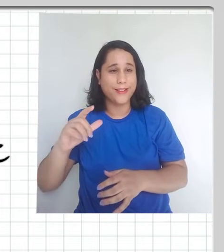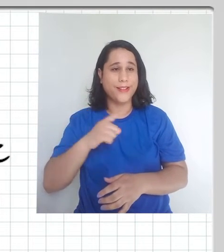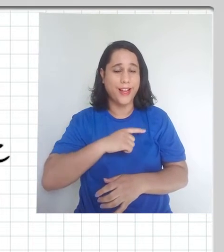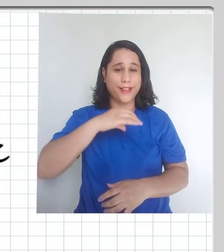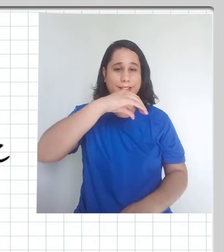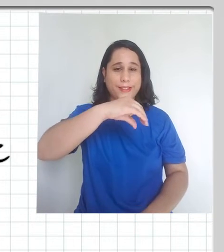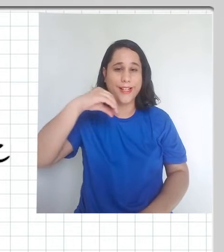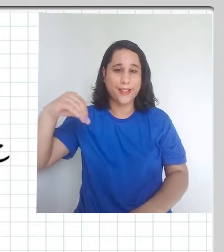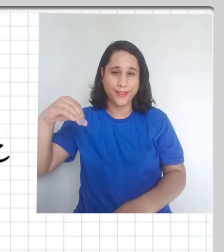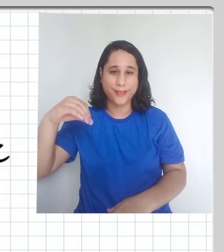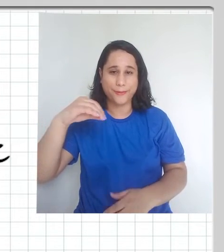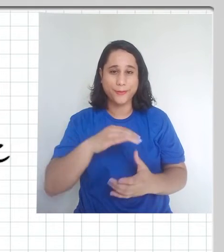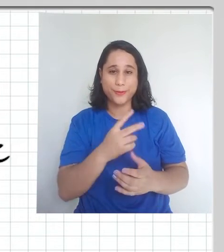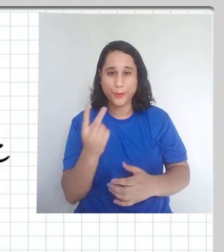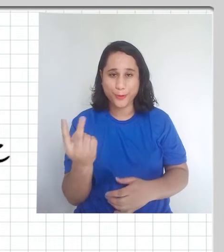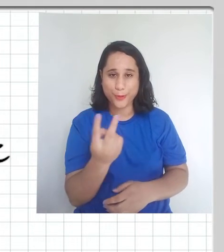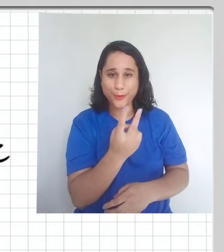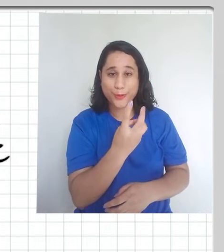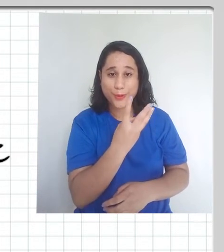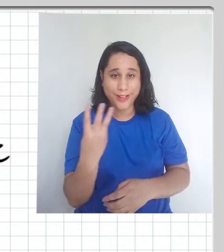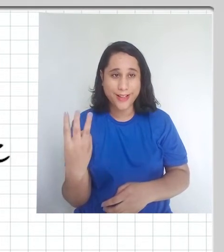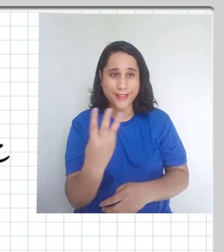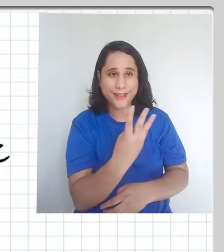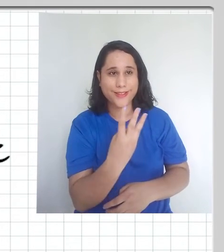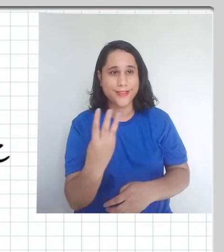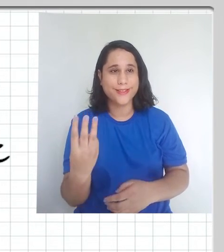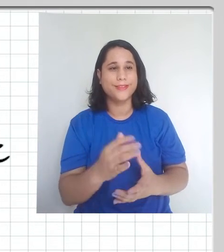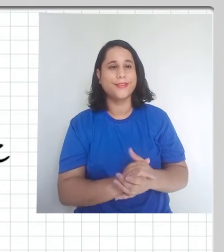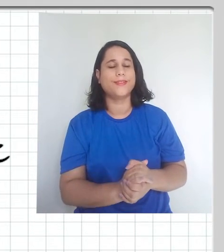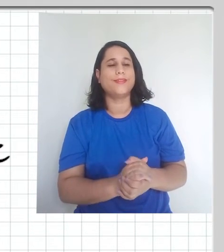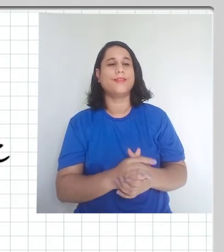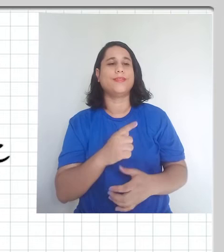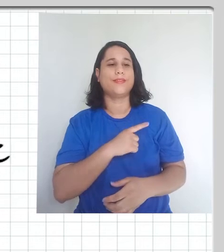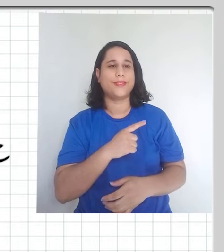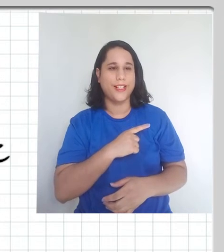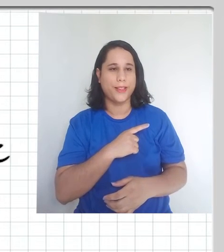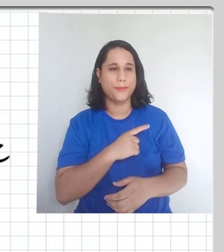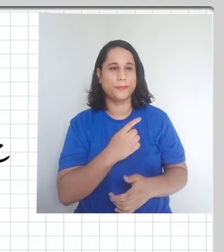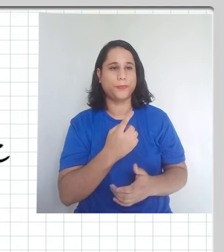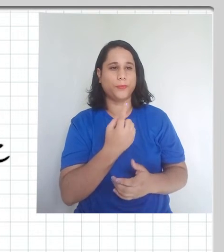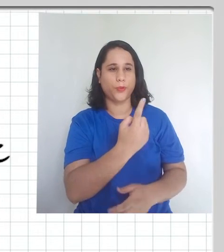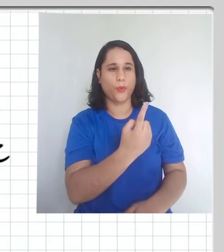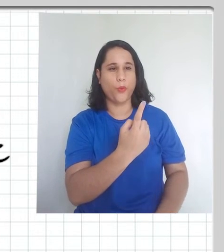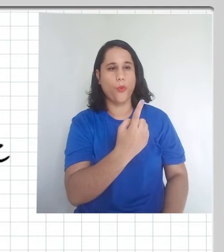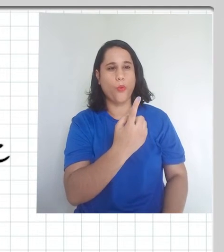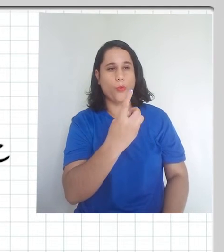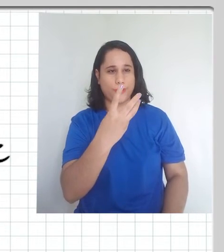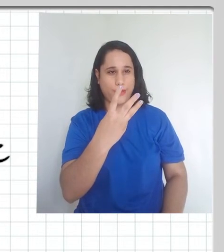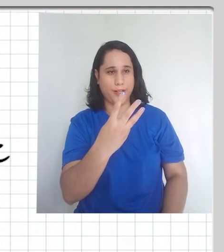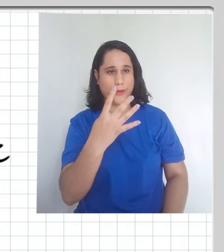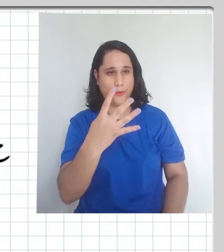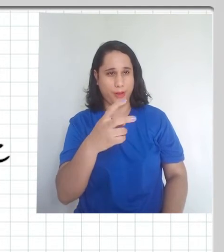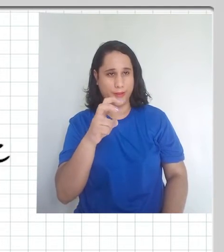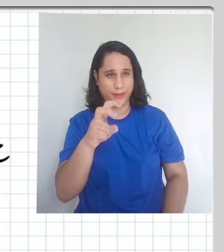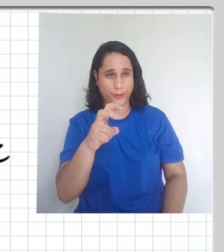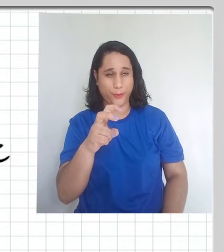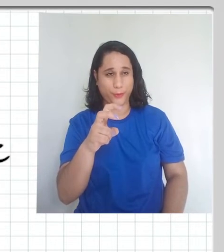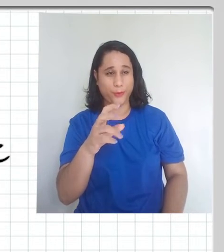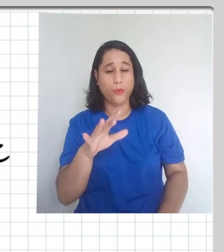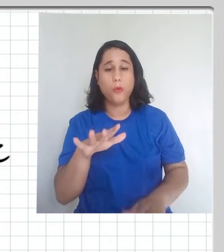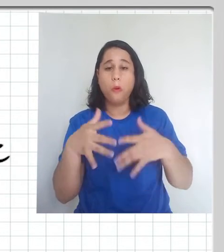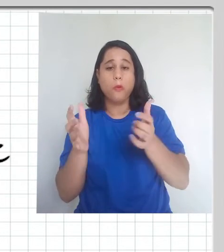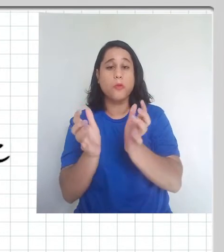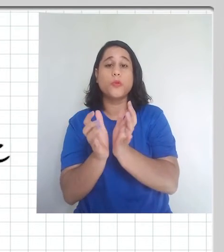se repetiu em todos. Nós temos o conjunto A, que é 1, 3, 4 e 5. Quem